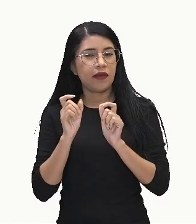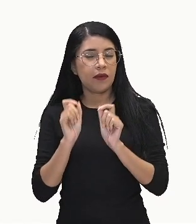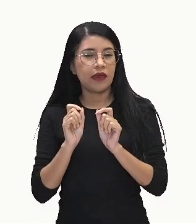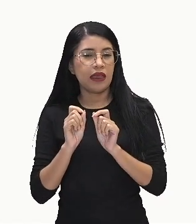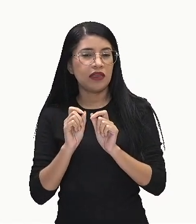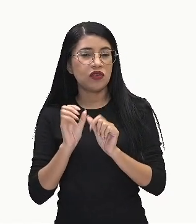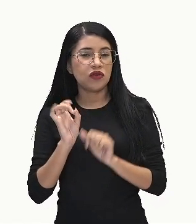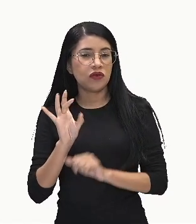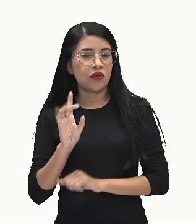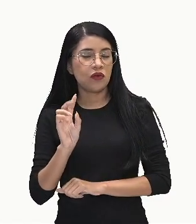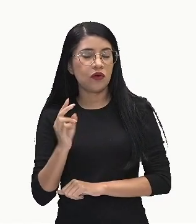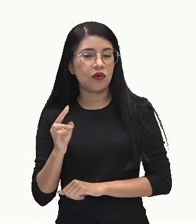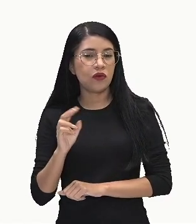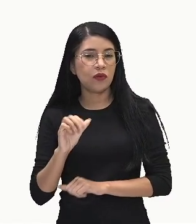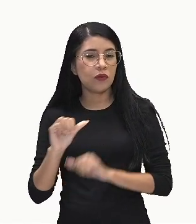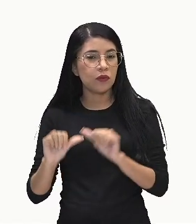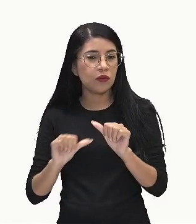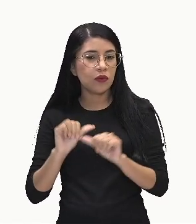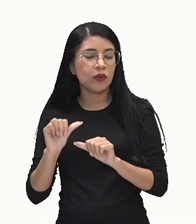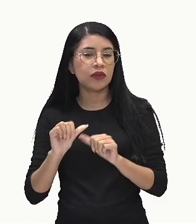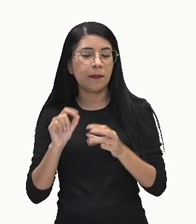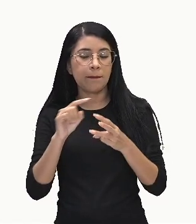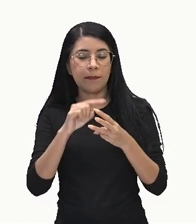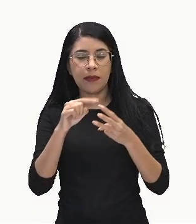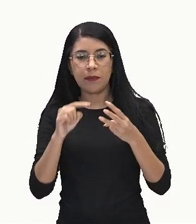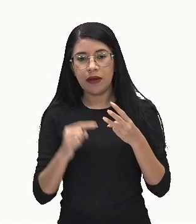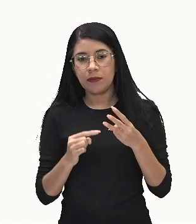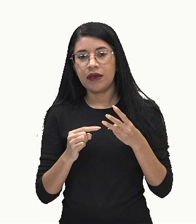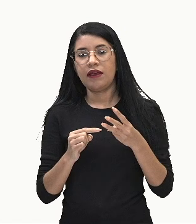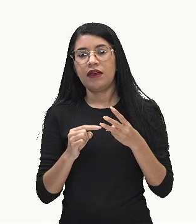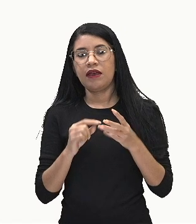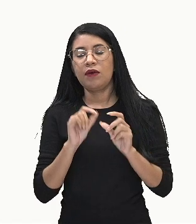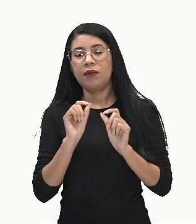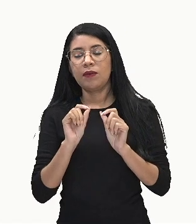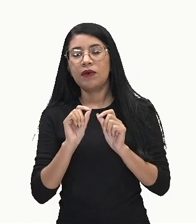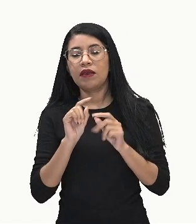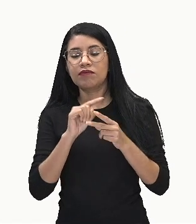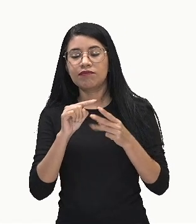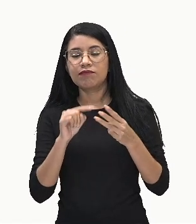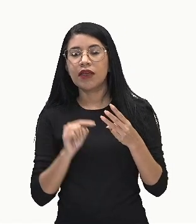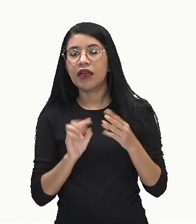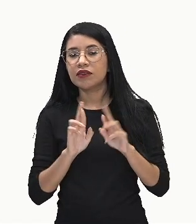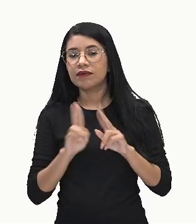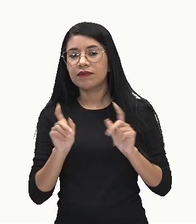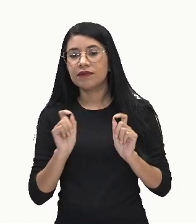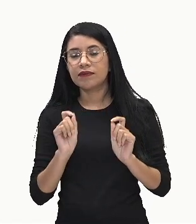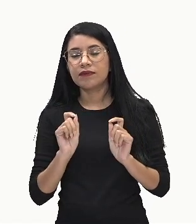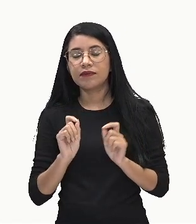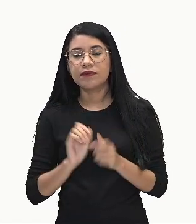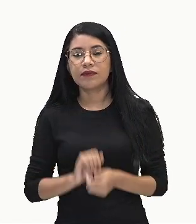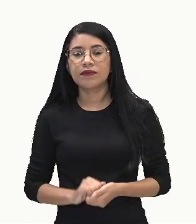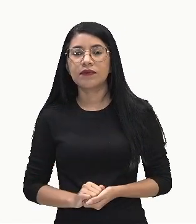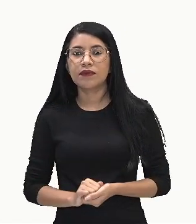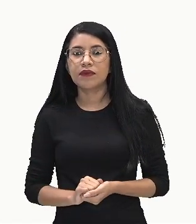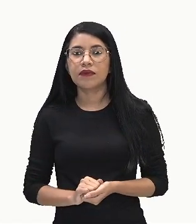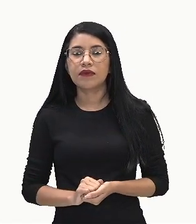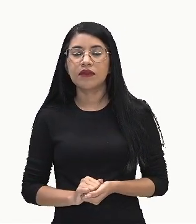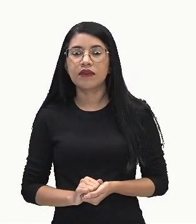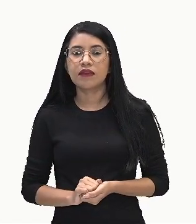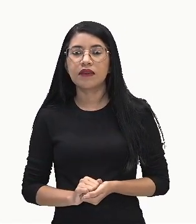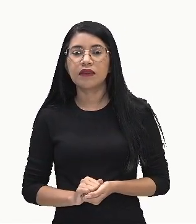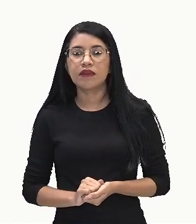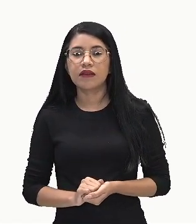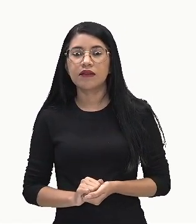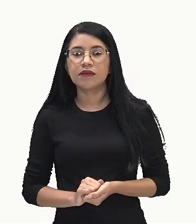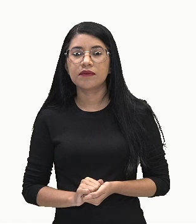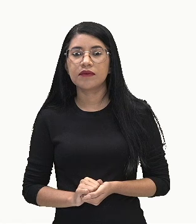que muda entre essas três equações aqui, ou entre essas três fórmulas, né, é só